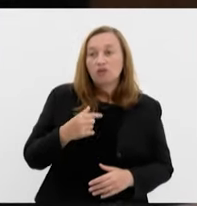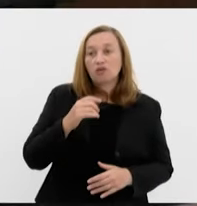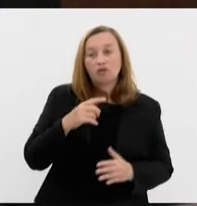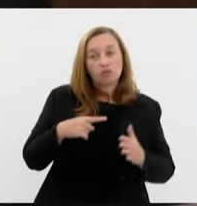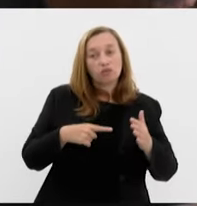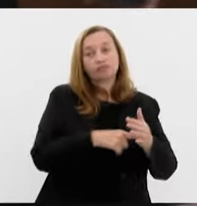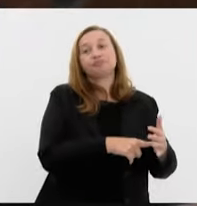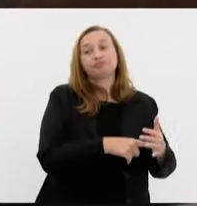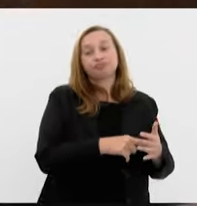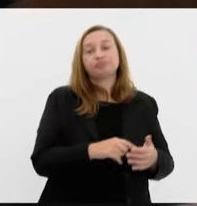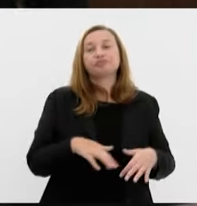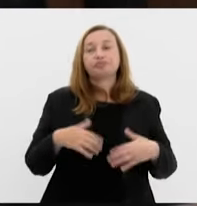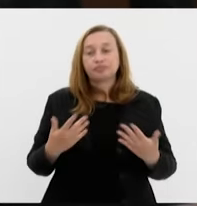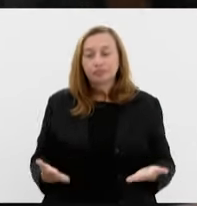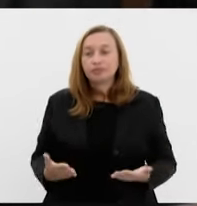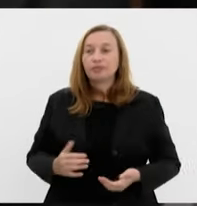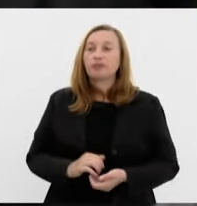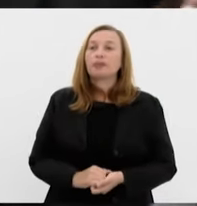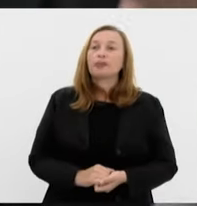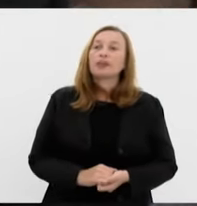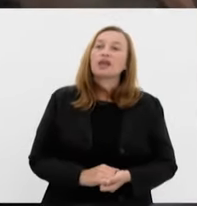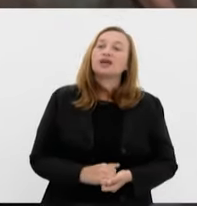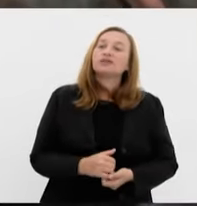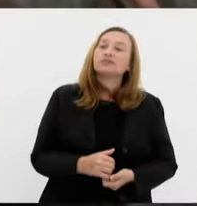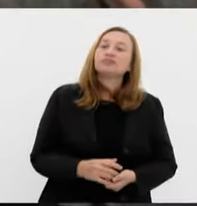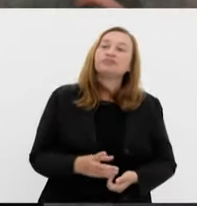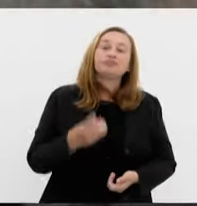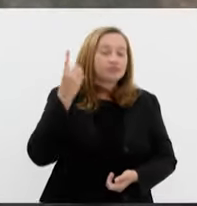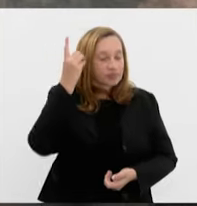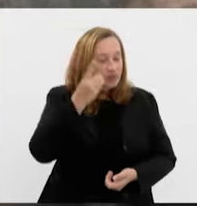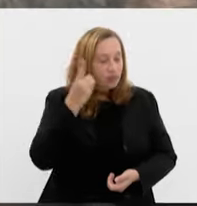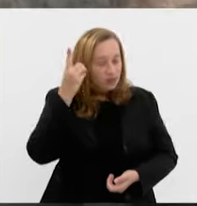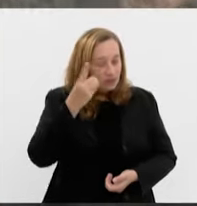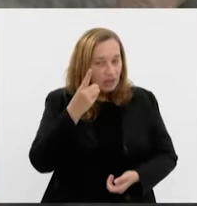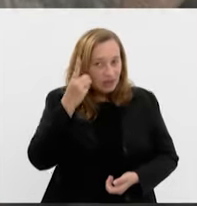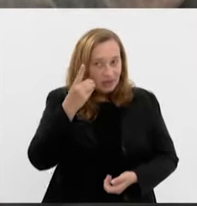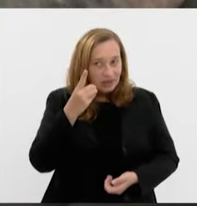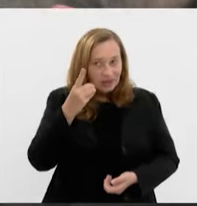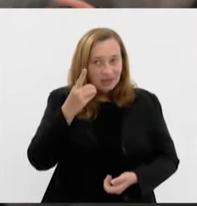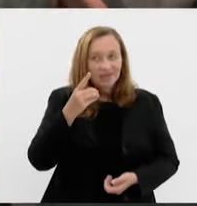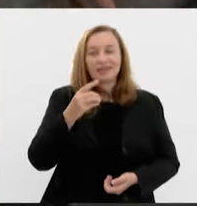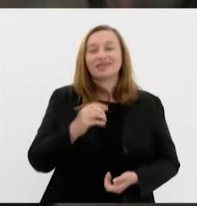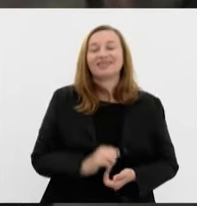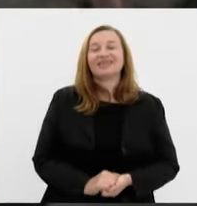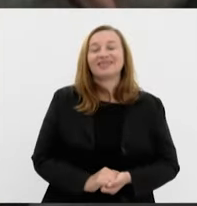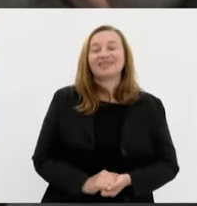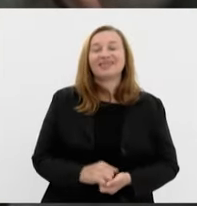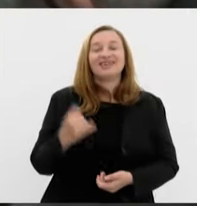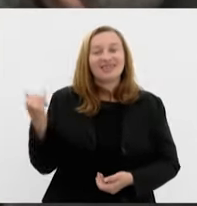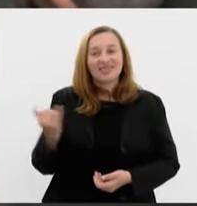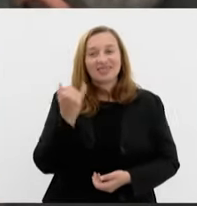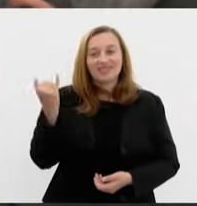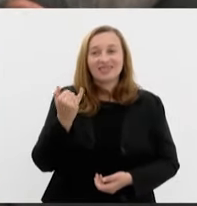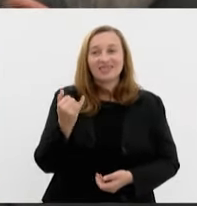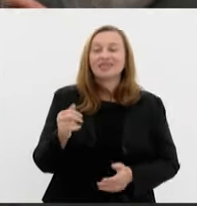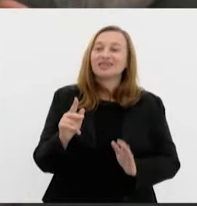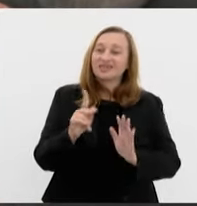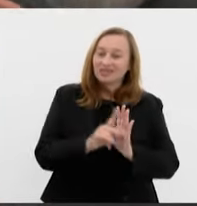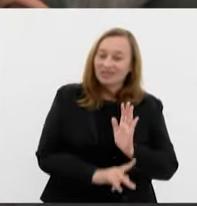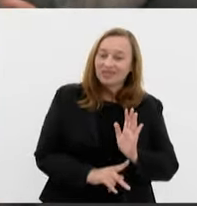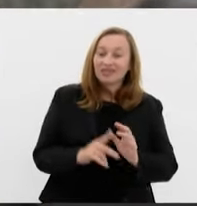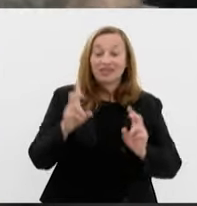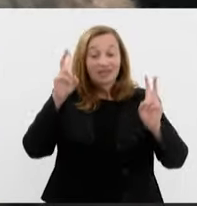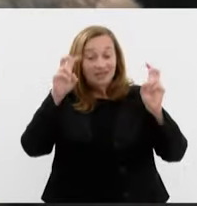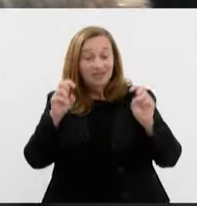denúncia Então dona Ô deputada Presidente é de suma importância tanto esse projeto quanto essa